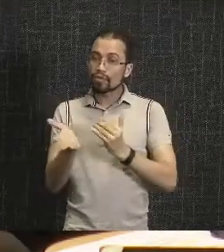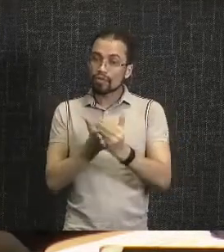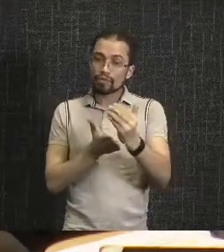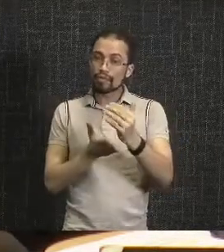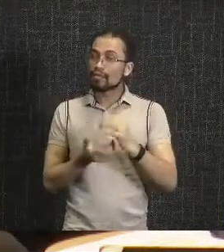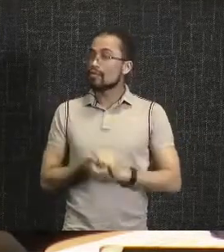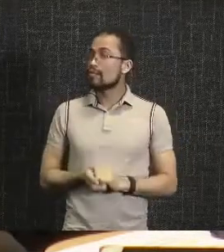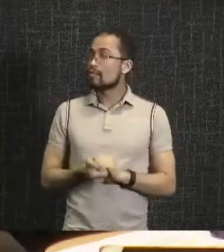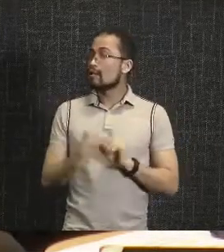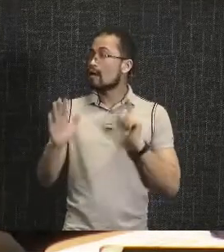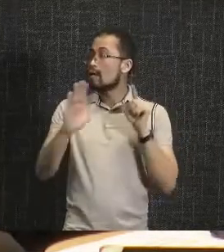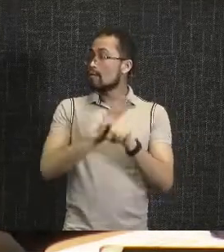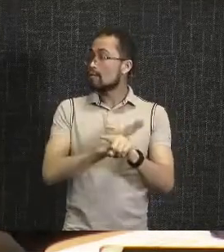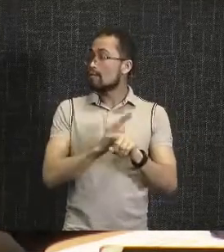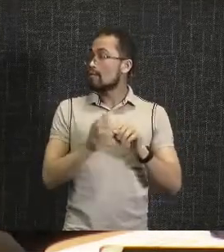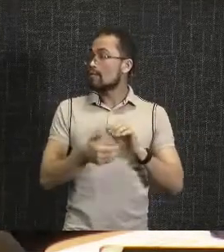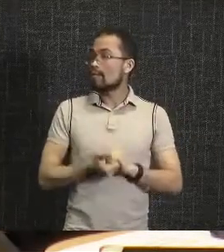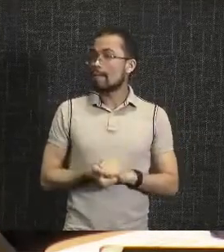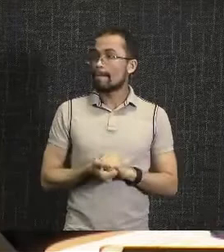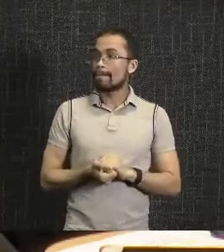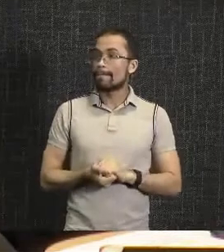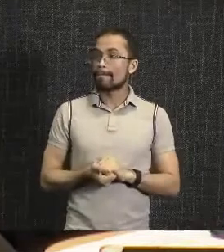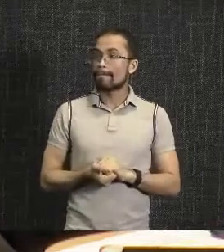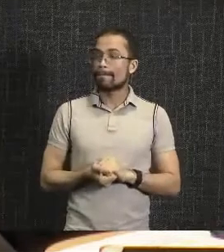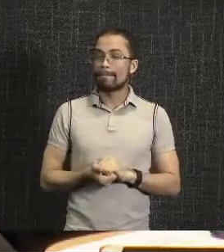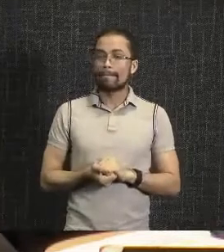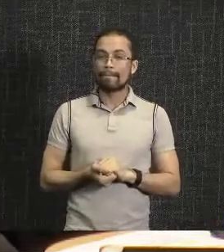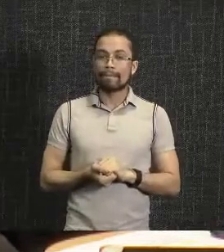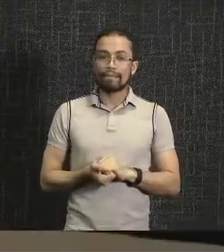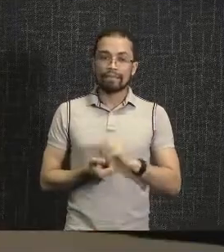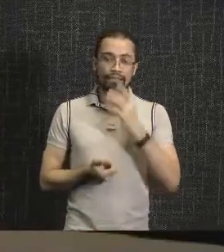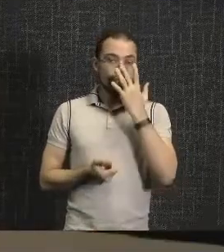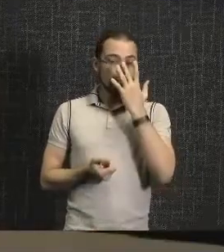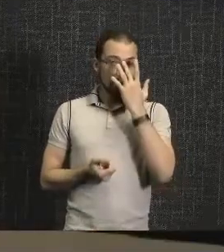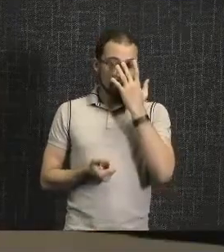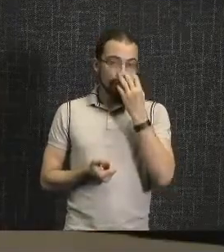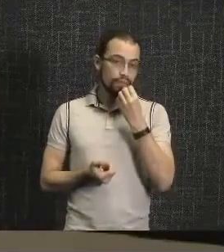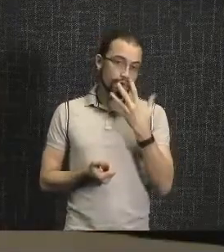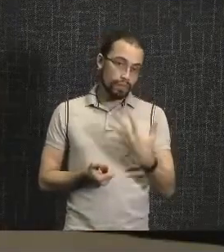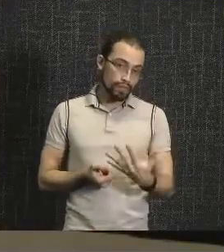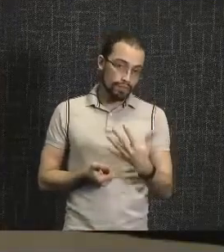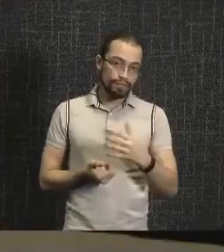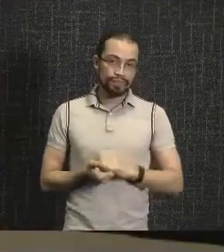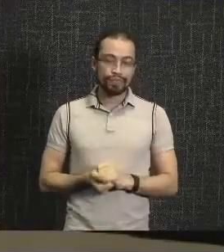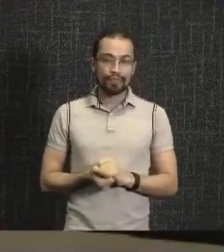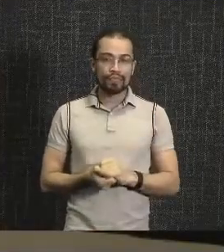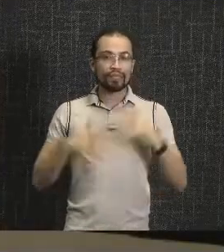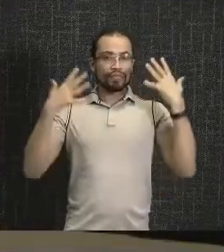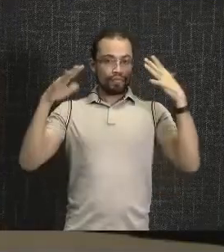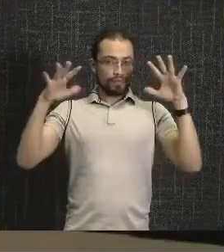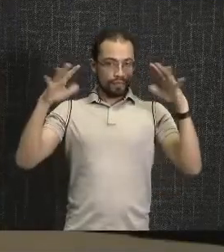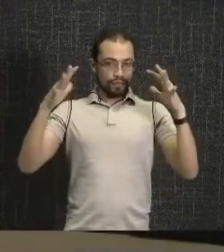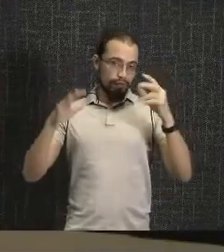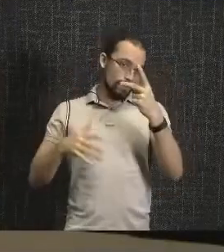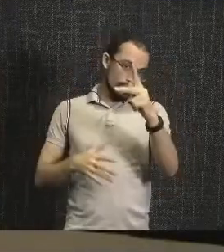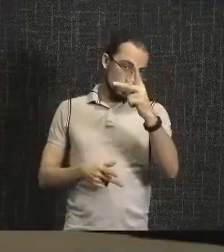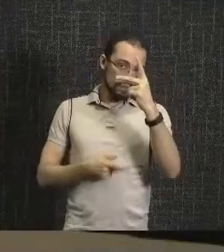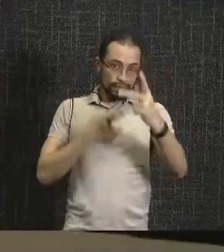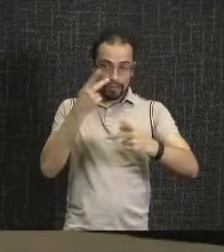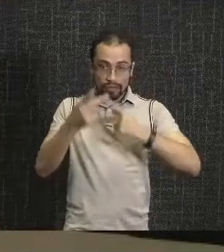dirigir a primeira pergunta, o primeiro questionamento ao Luiz. Bom, Luiz, parabéns pela sua